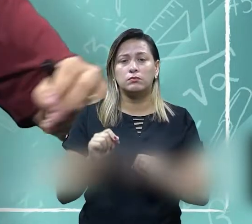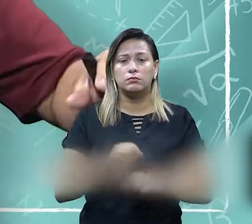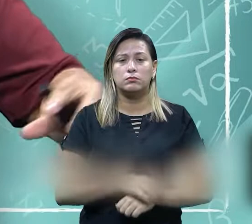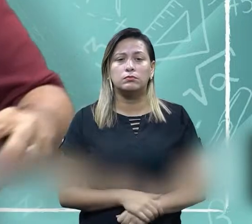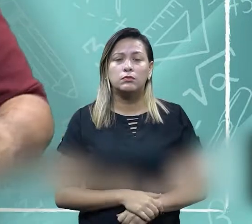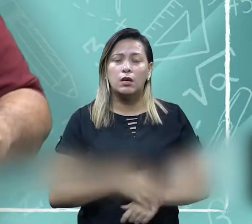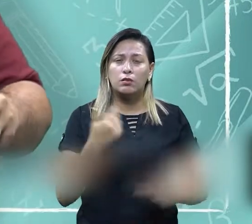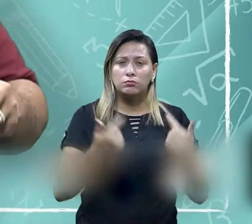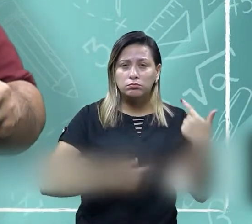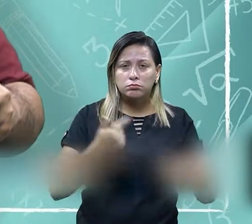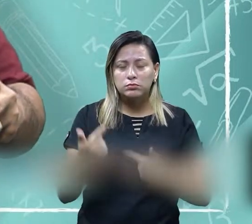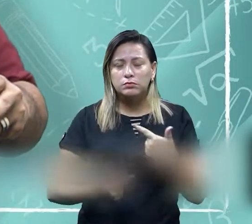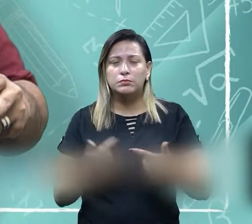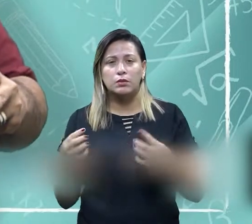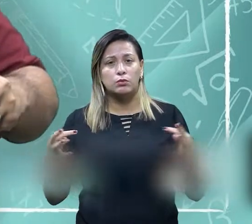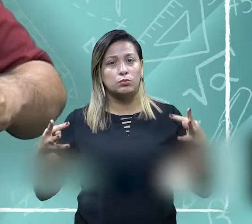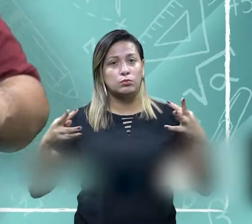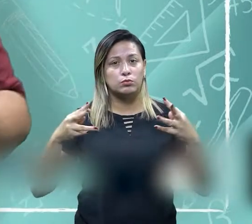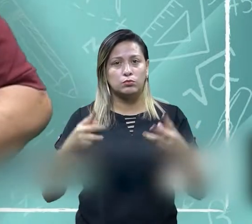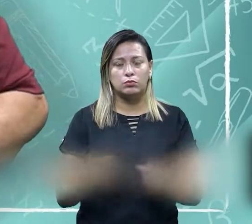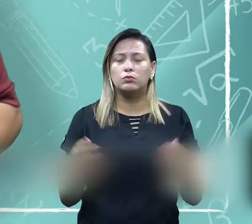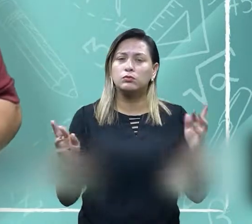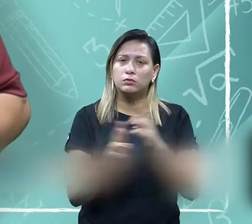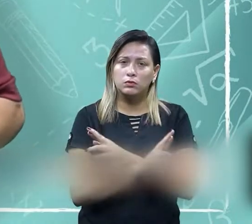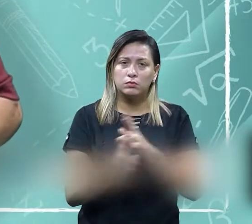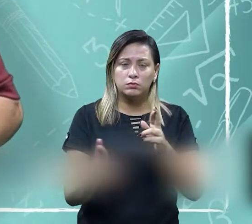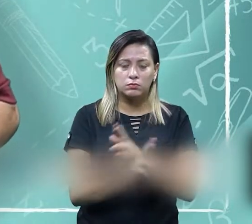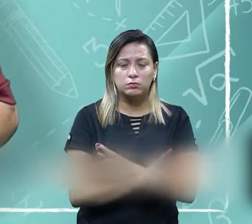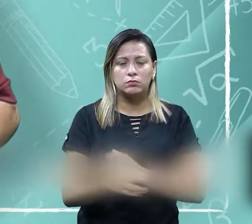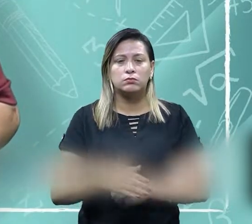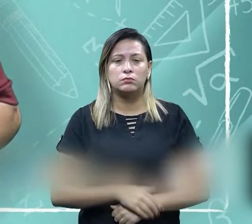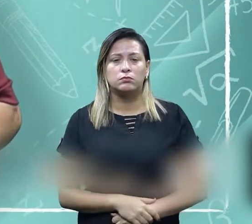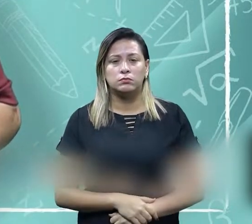todas essas áreas relacionadas ao